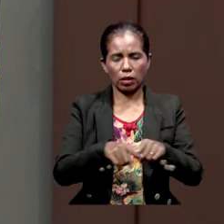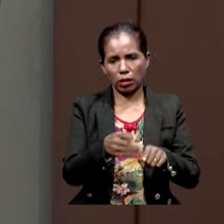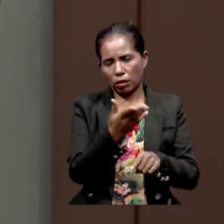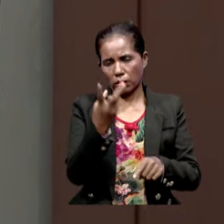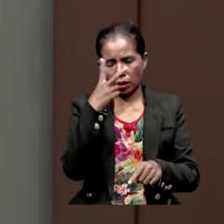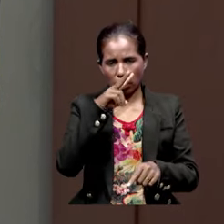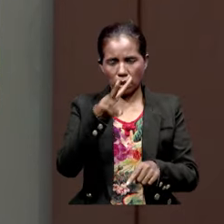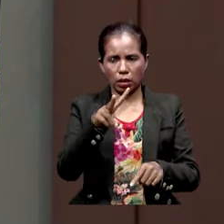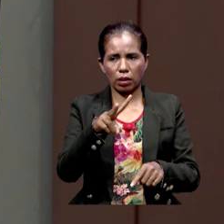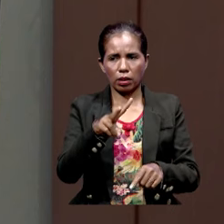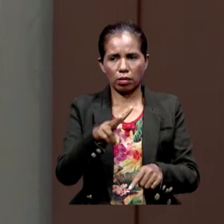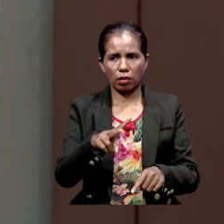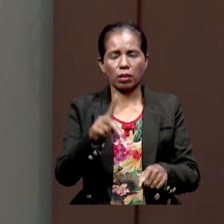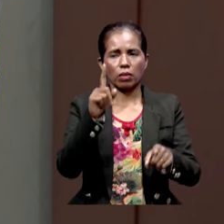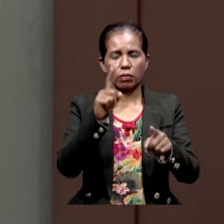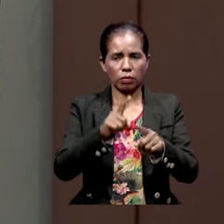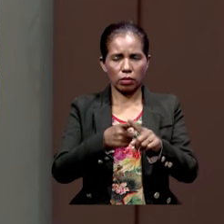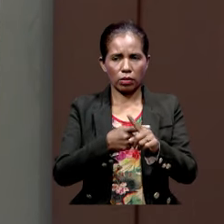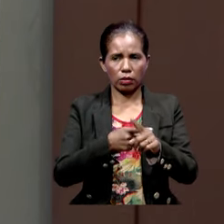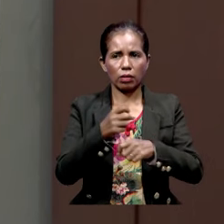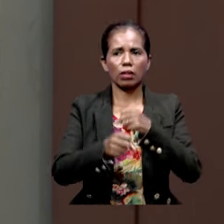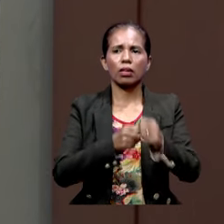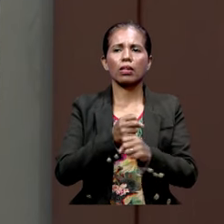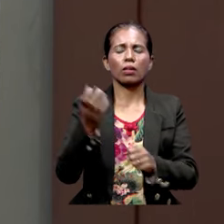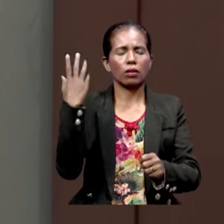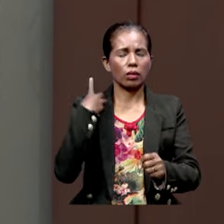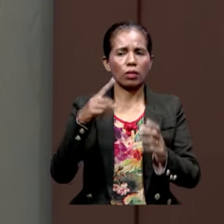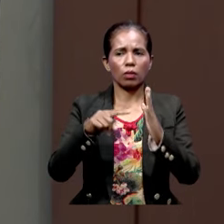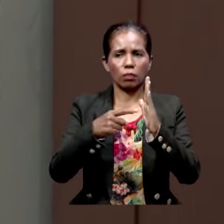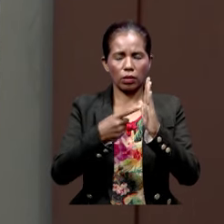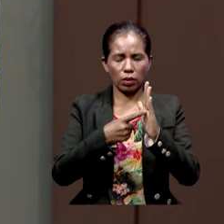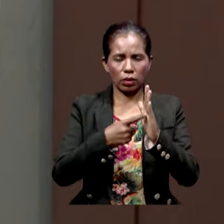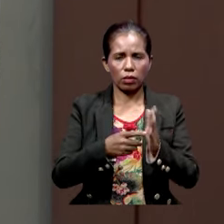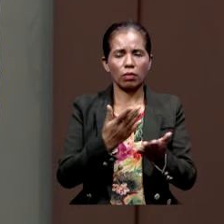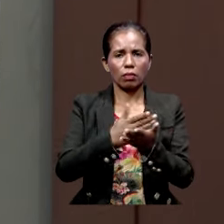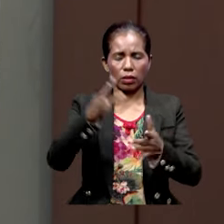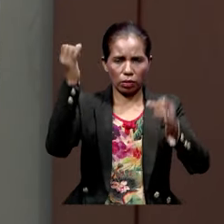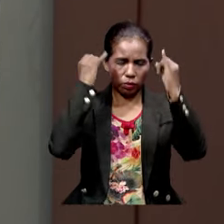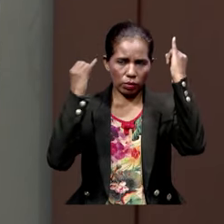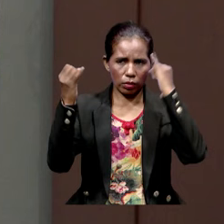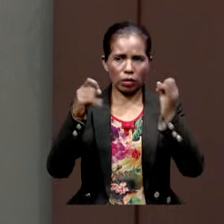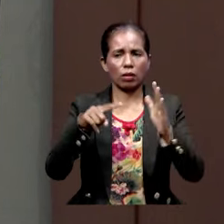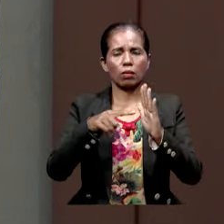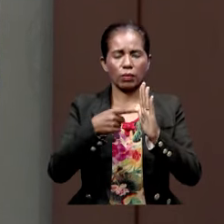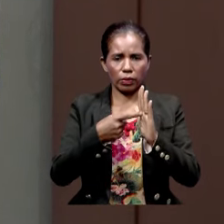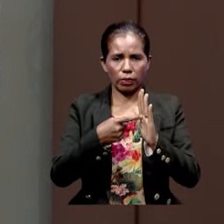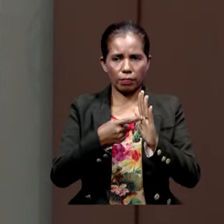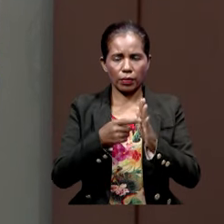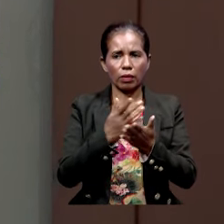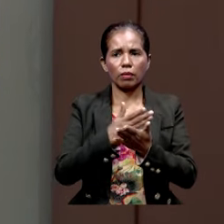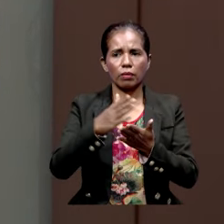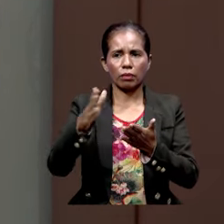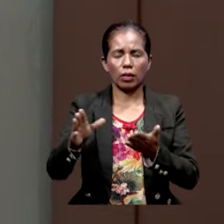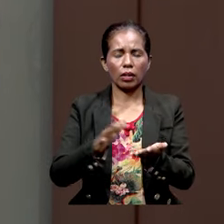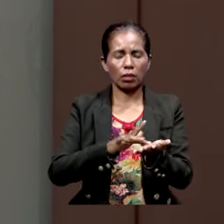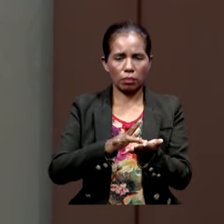acompanha, kata inisu tinang koto kita hahu ona ho sosialisasao hahu ona ho distribusao